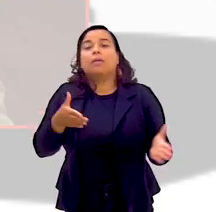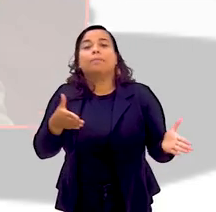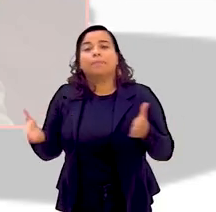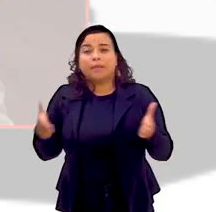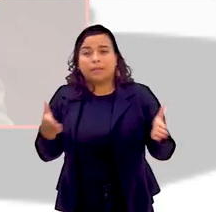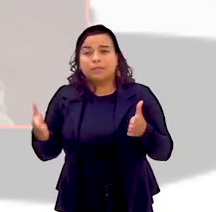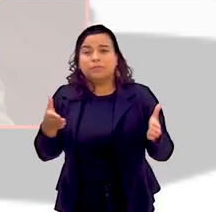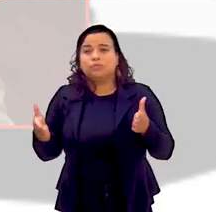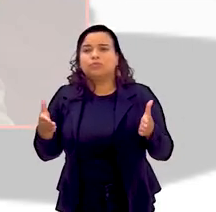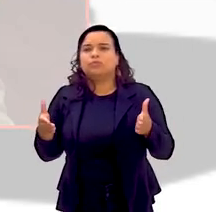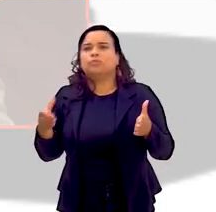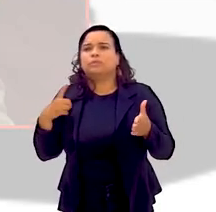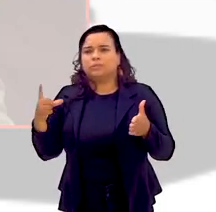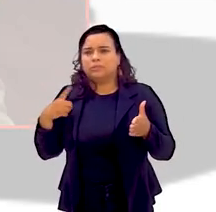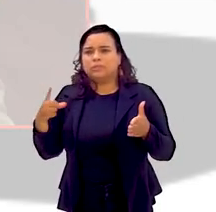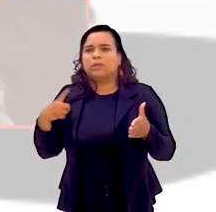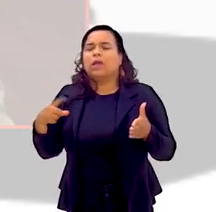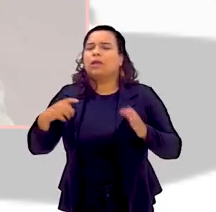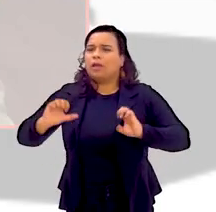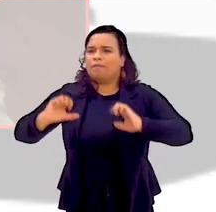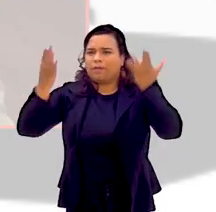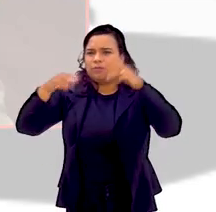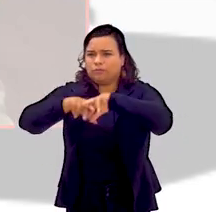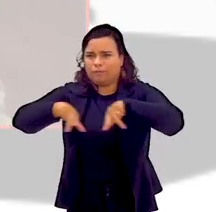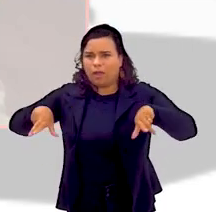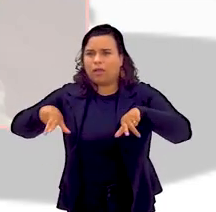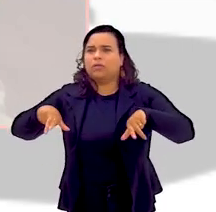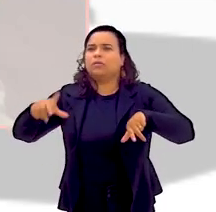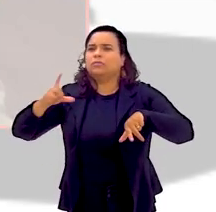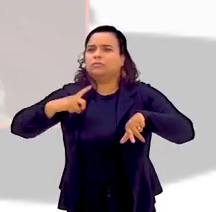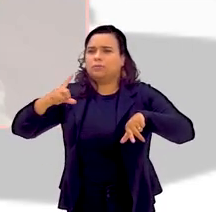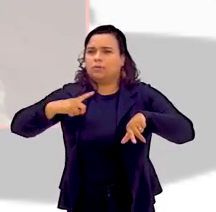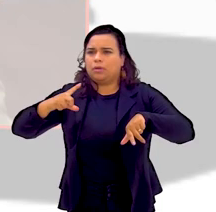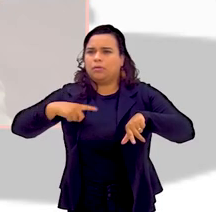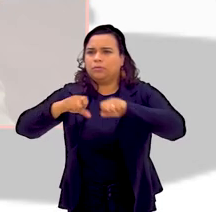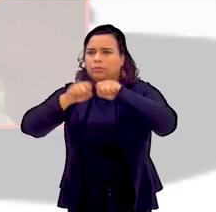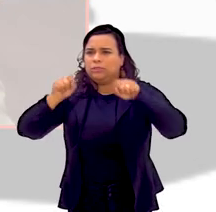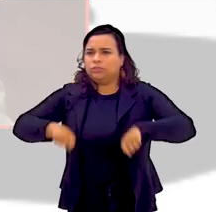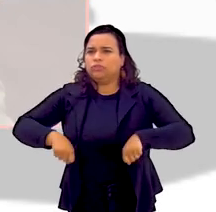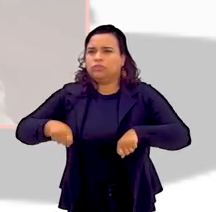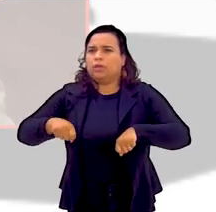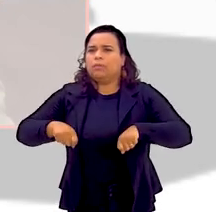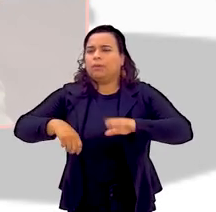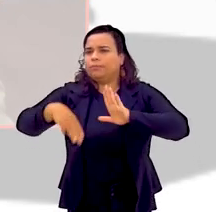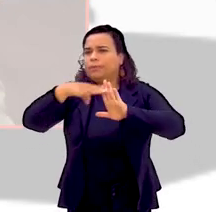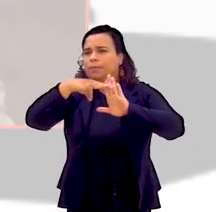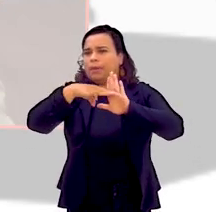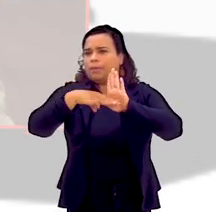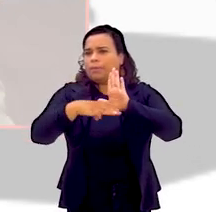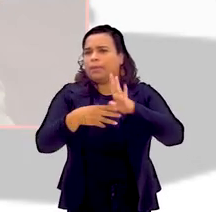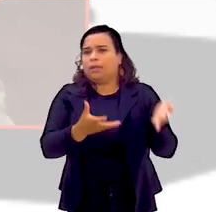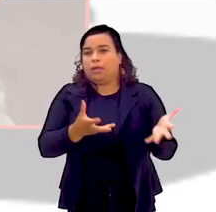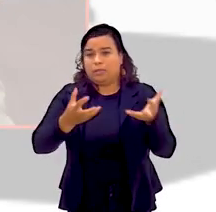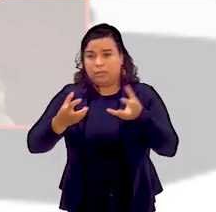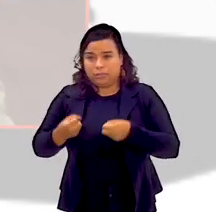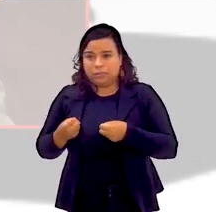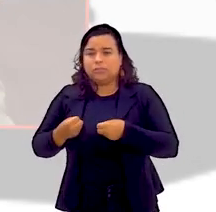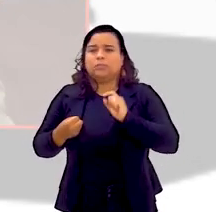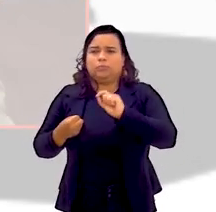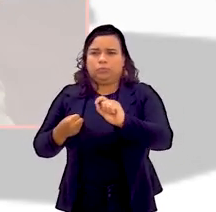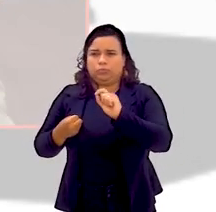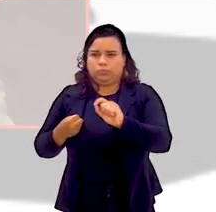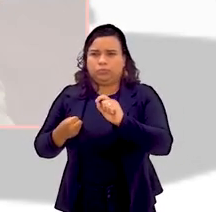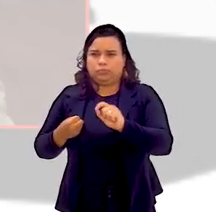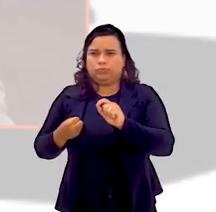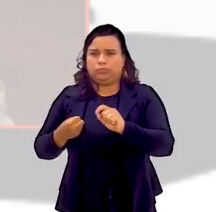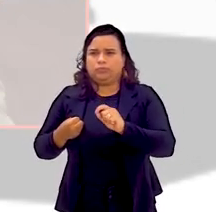periodicamente, da captação de eventos, ele tem ali uma sistemática, tipo uma curadoria, que recebe, através,